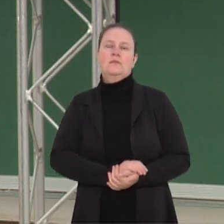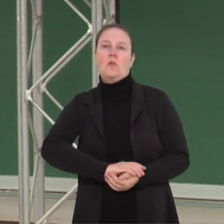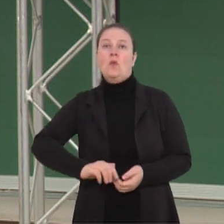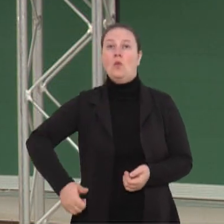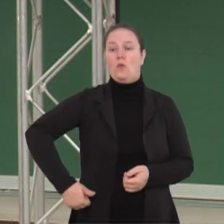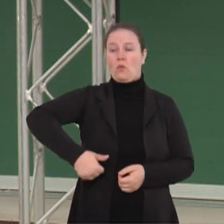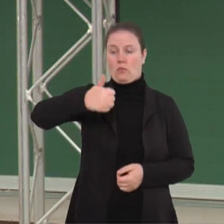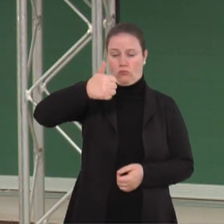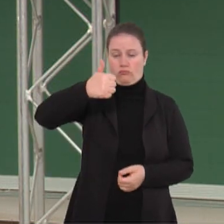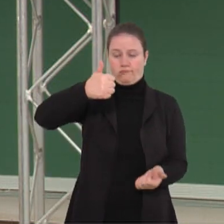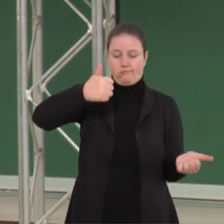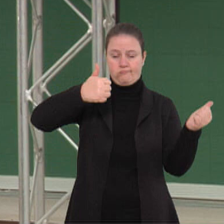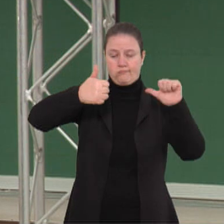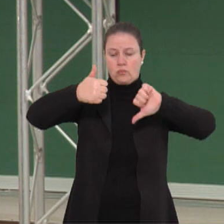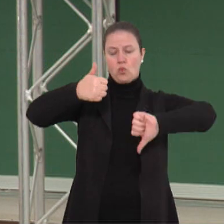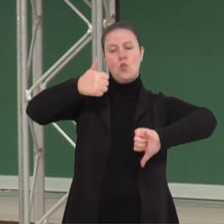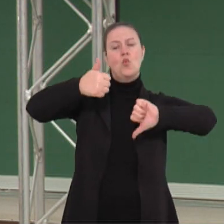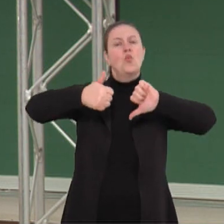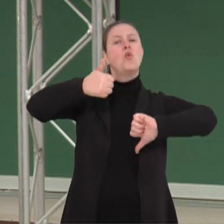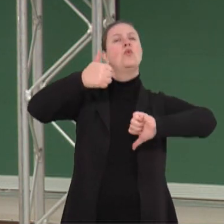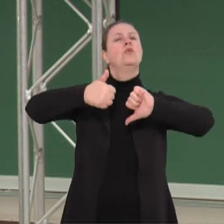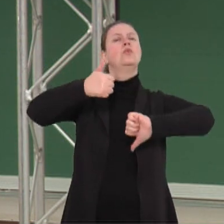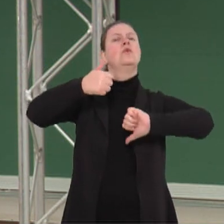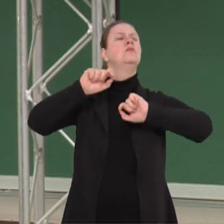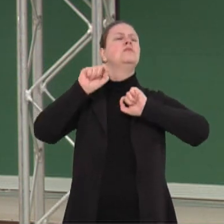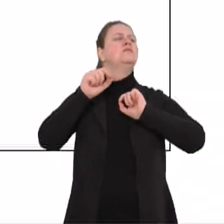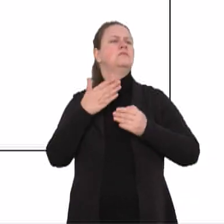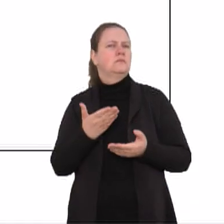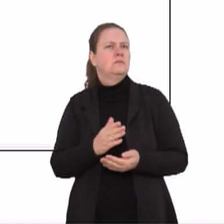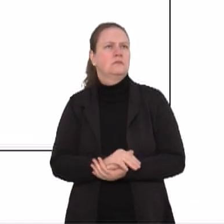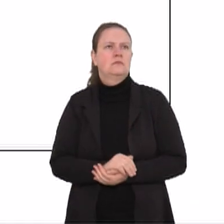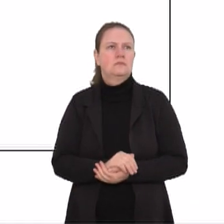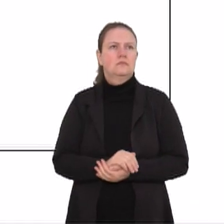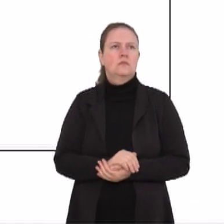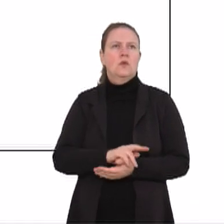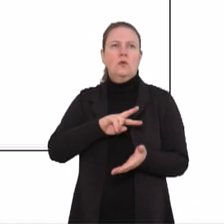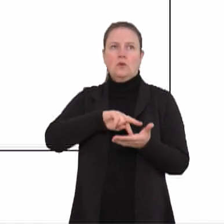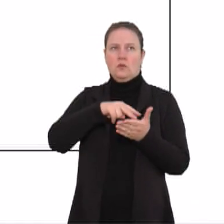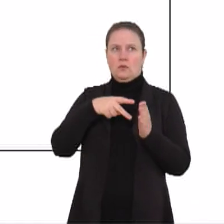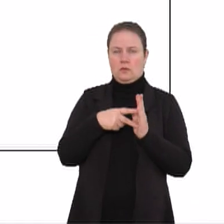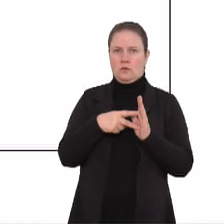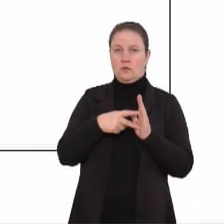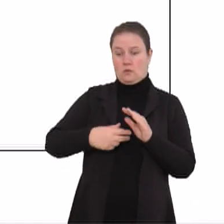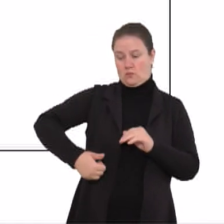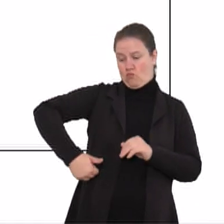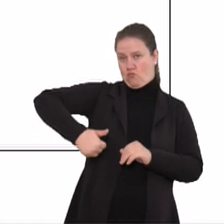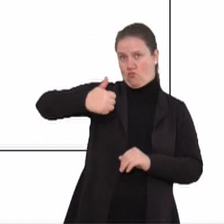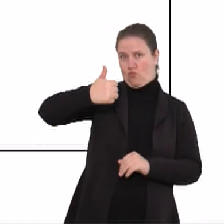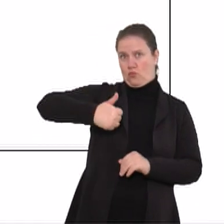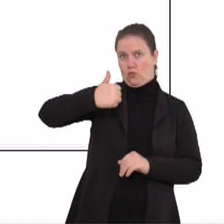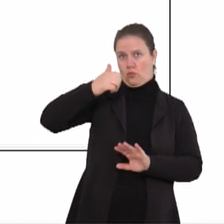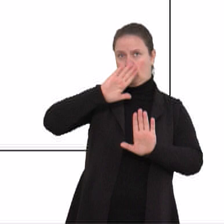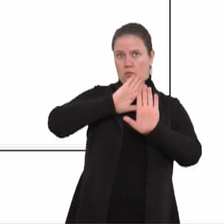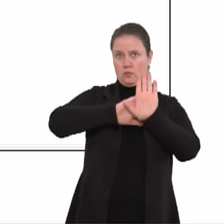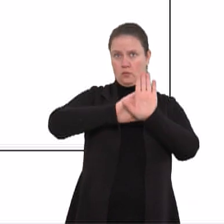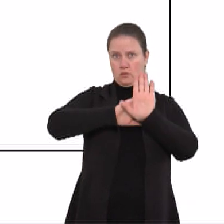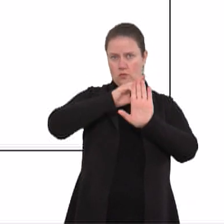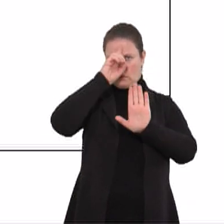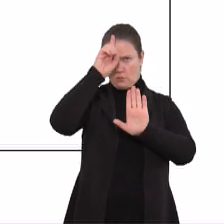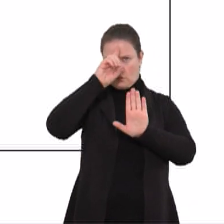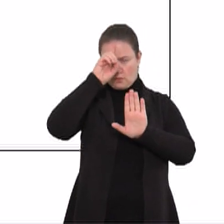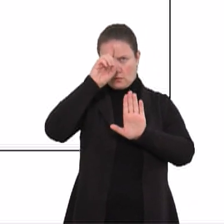Positivo e negativo. Vejamos aqui. O significado positivo da ideologia.